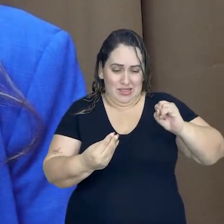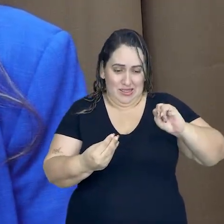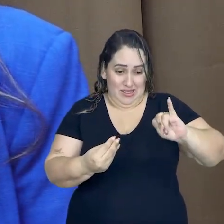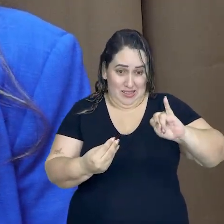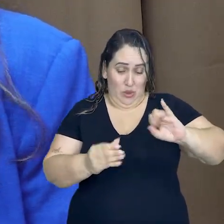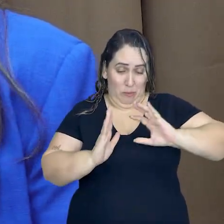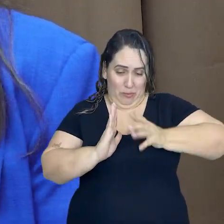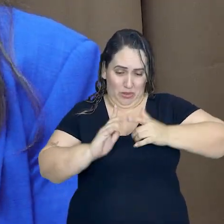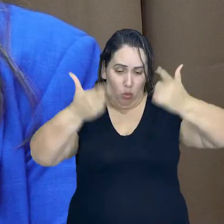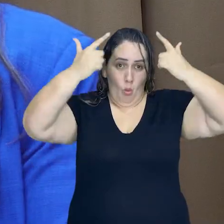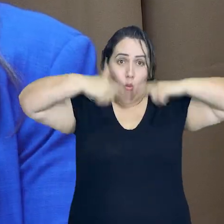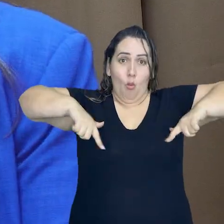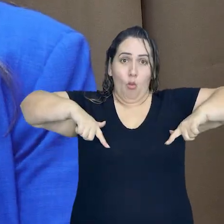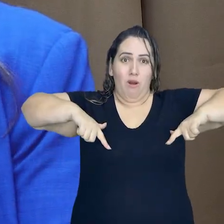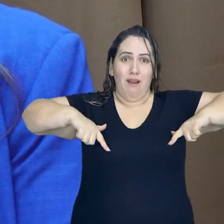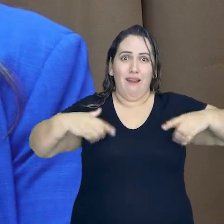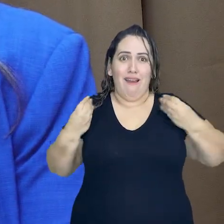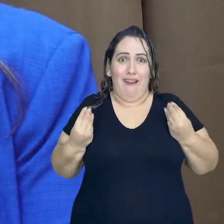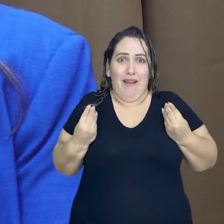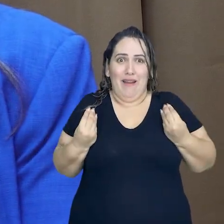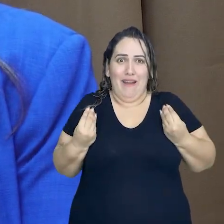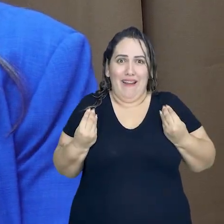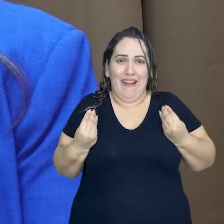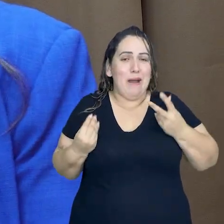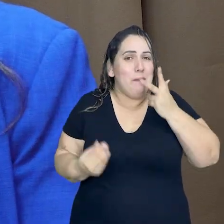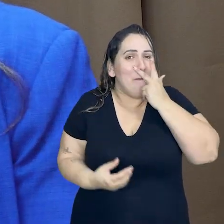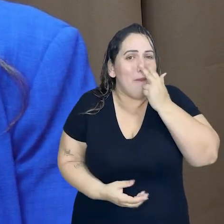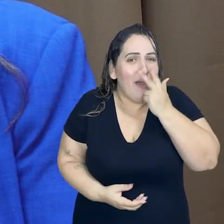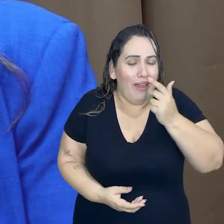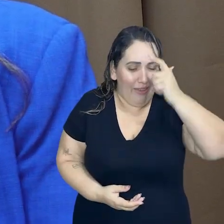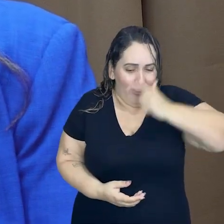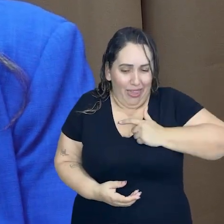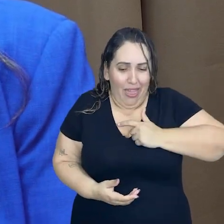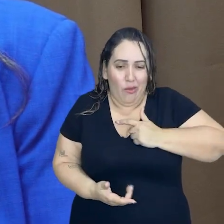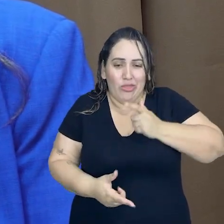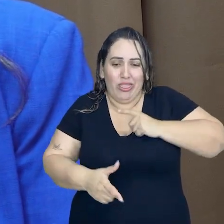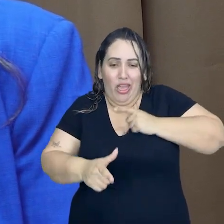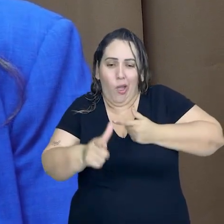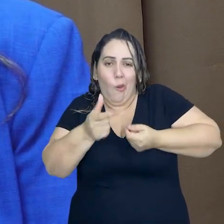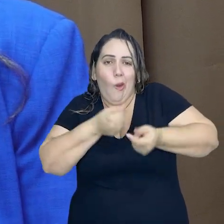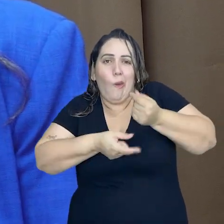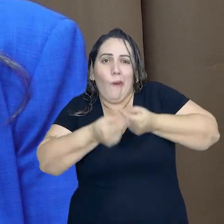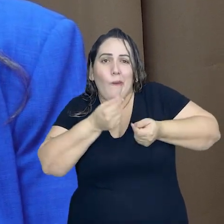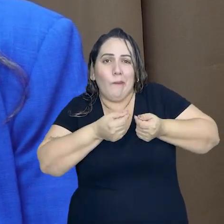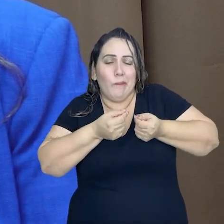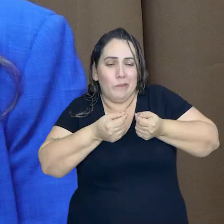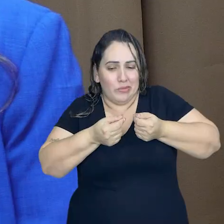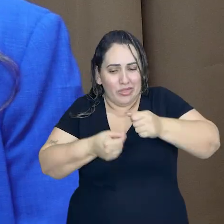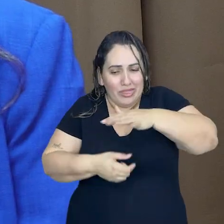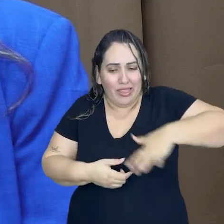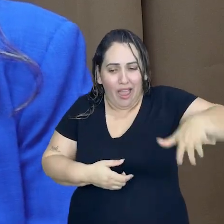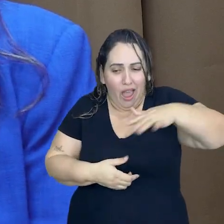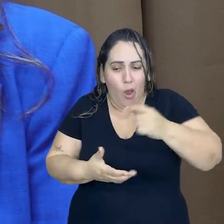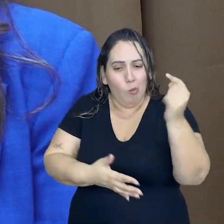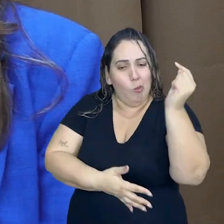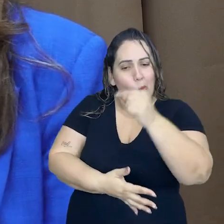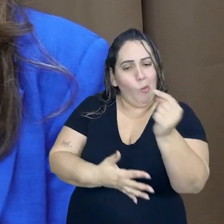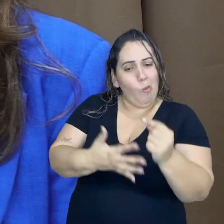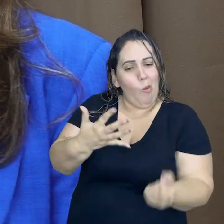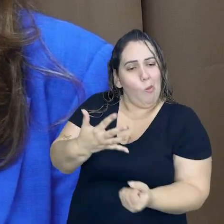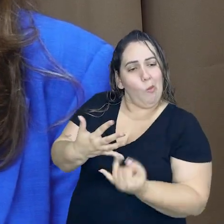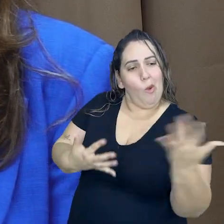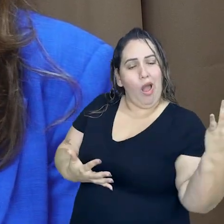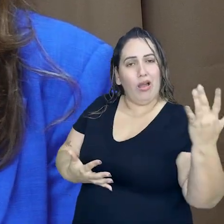capital político. A mulher virou um capital político para dizer assim, vocês são a garantia de que